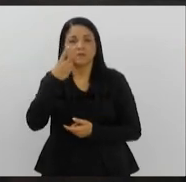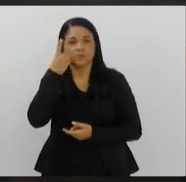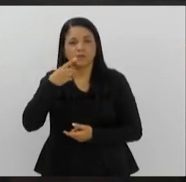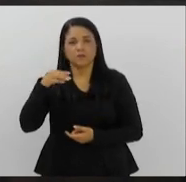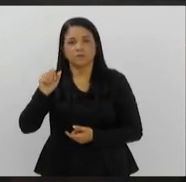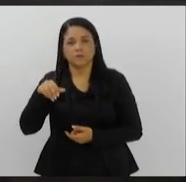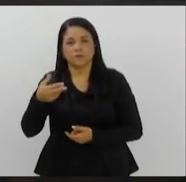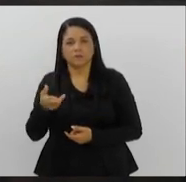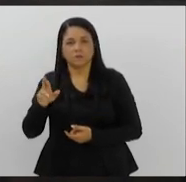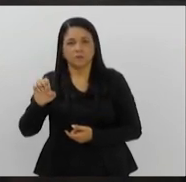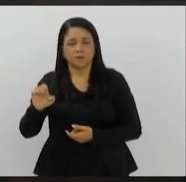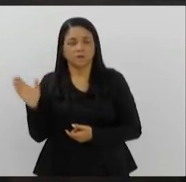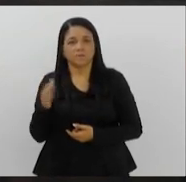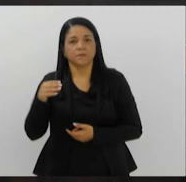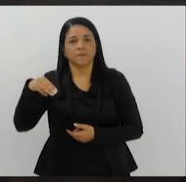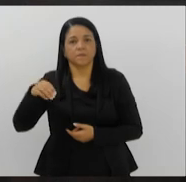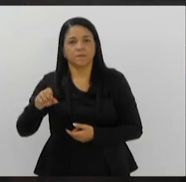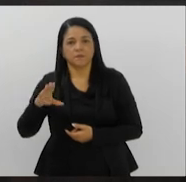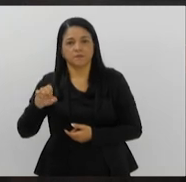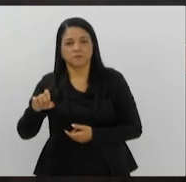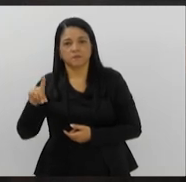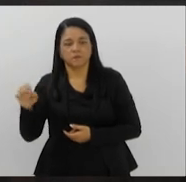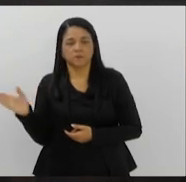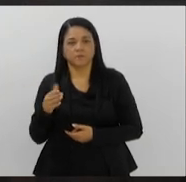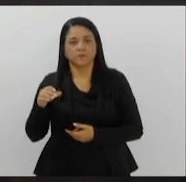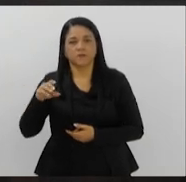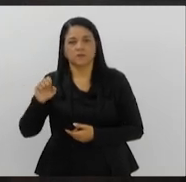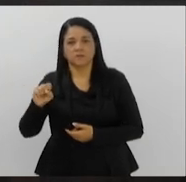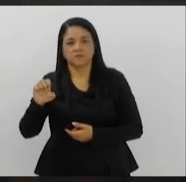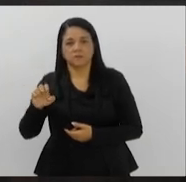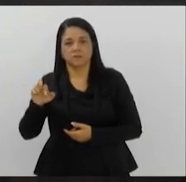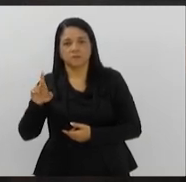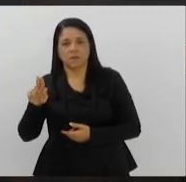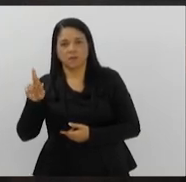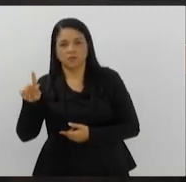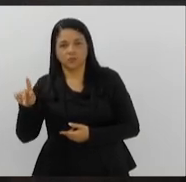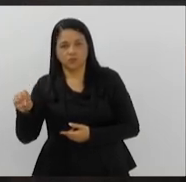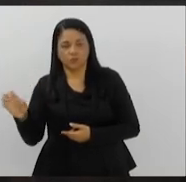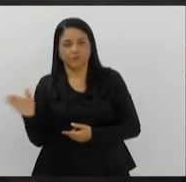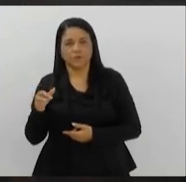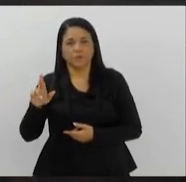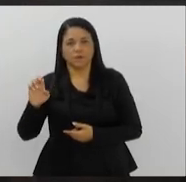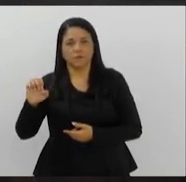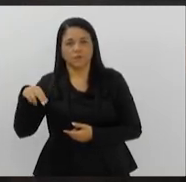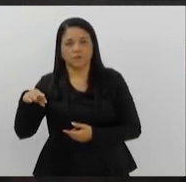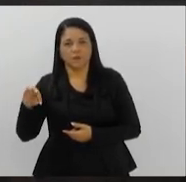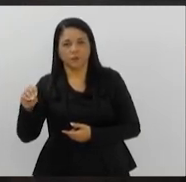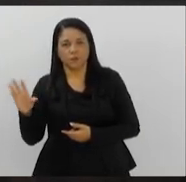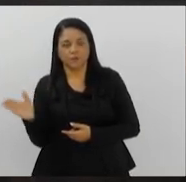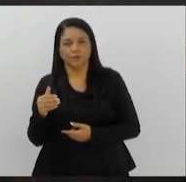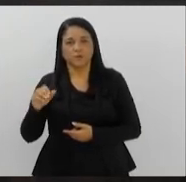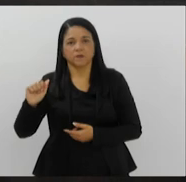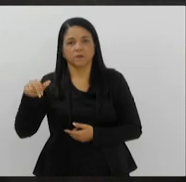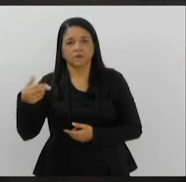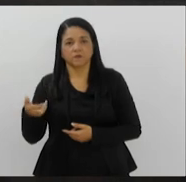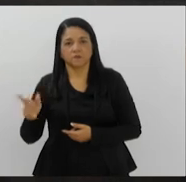Carlos Macedo, deputado Dr. Serginho, Renato Miranda, deputado Andrezinho Siciliano,